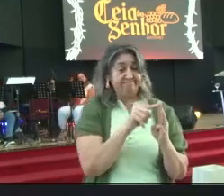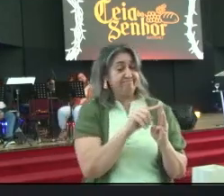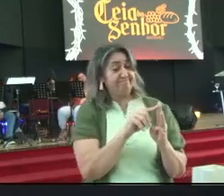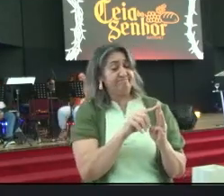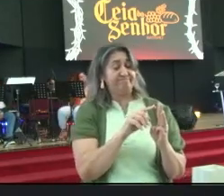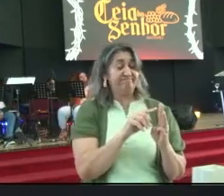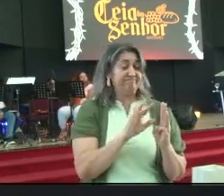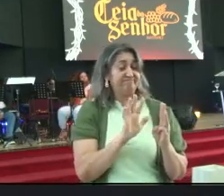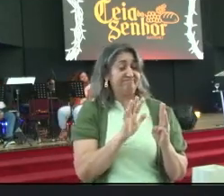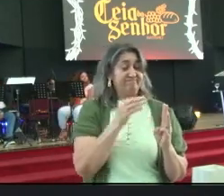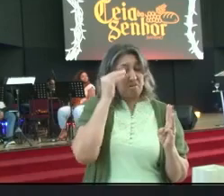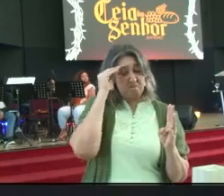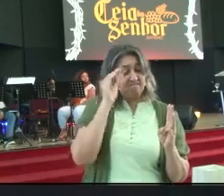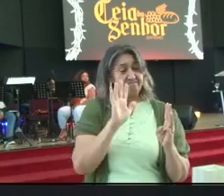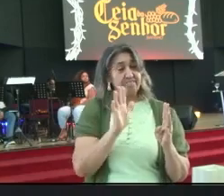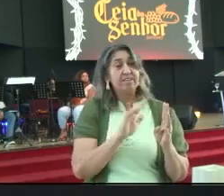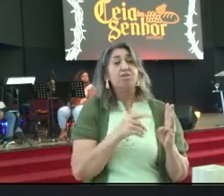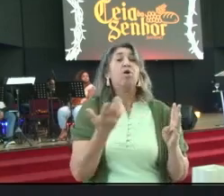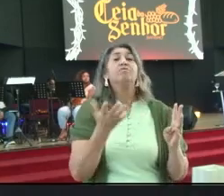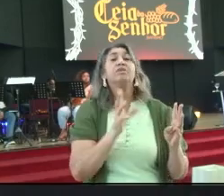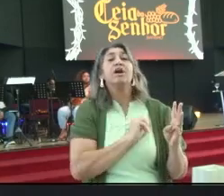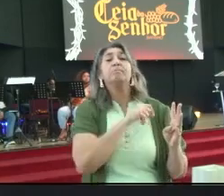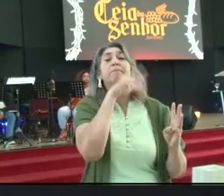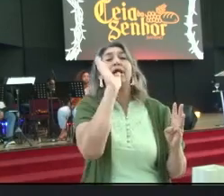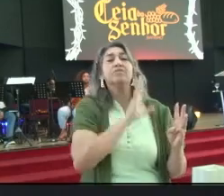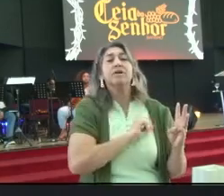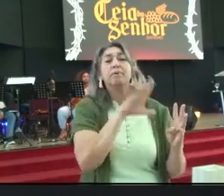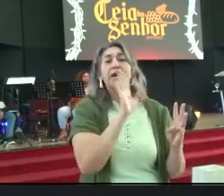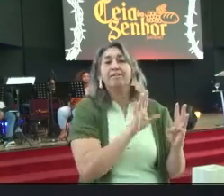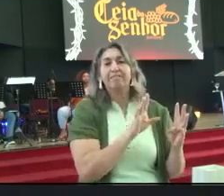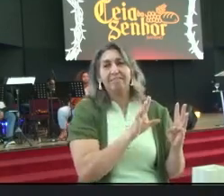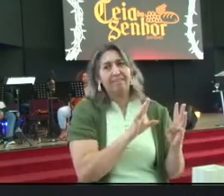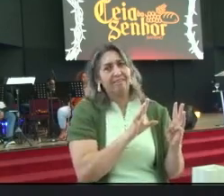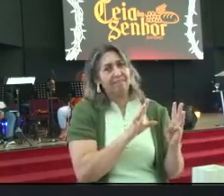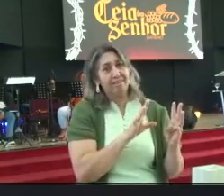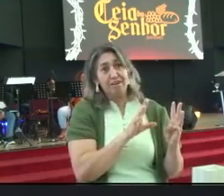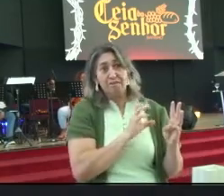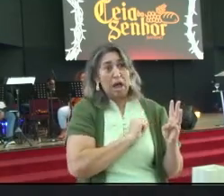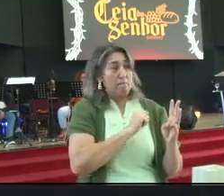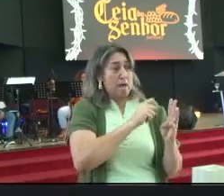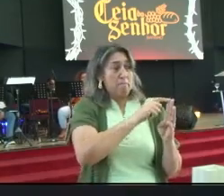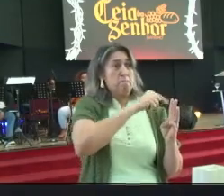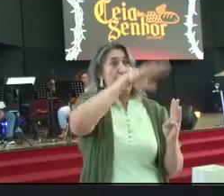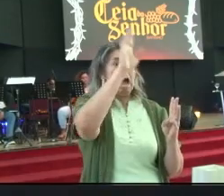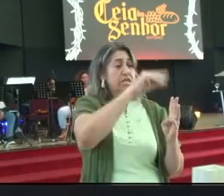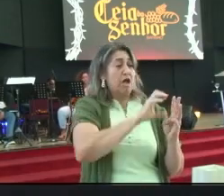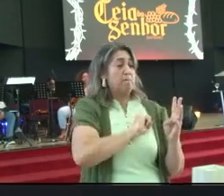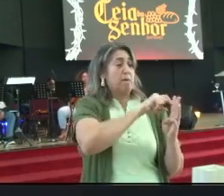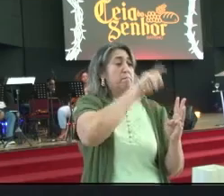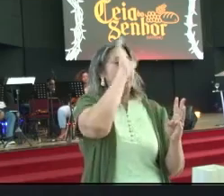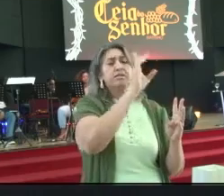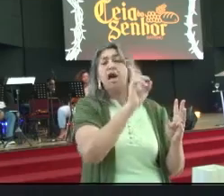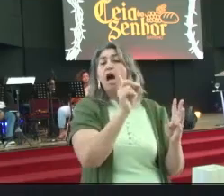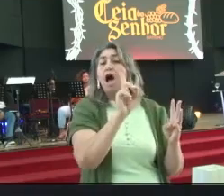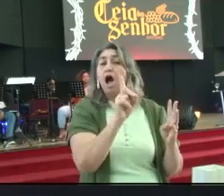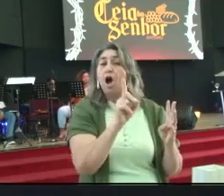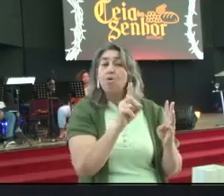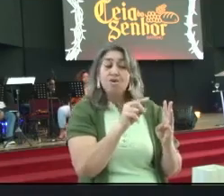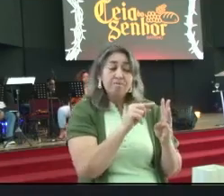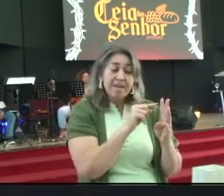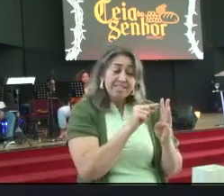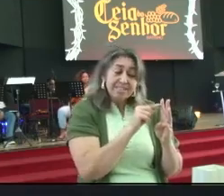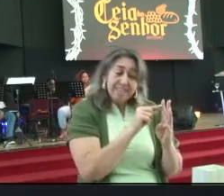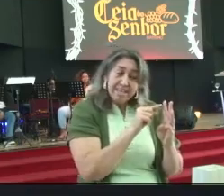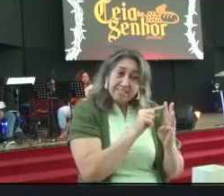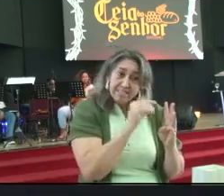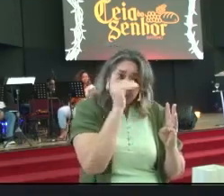que não é lá. Fala a verdade. Você não vai amar mais o outro, mas que você vai gostar um